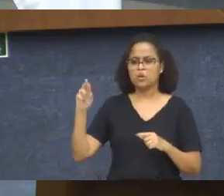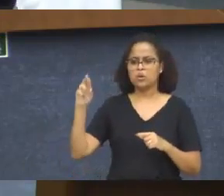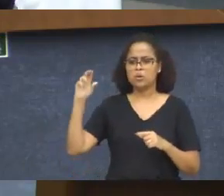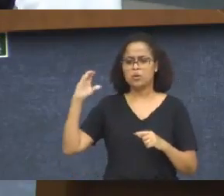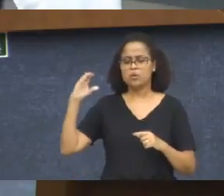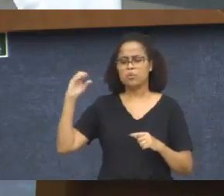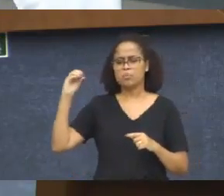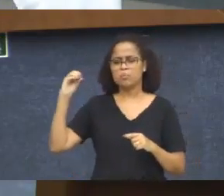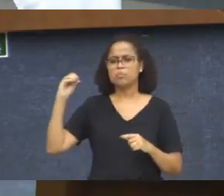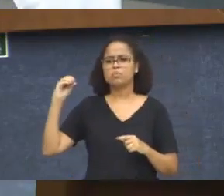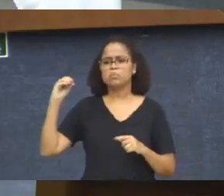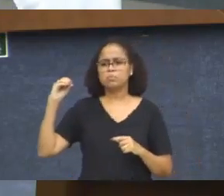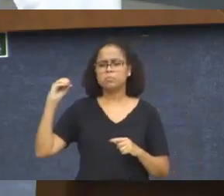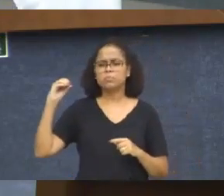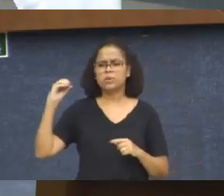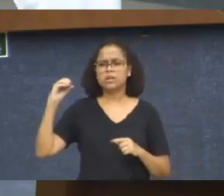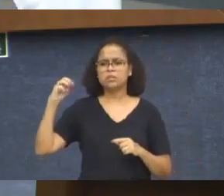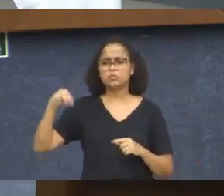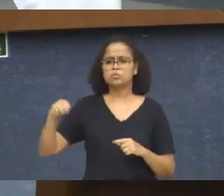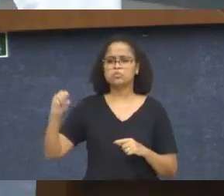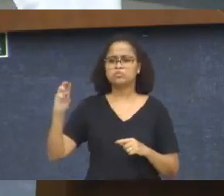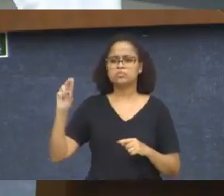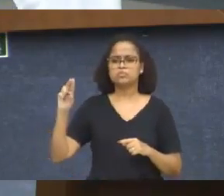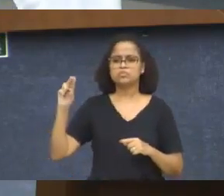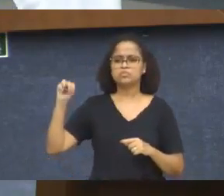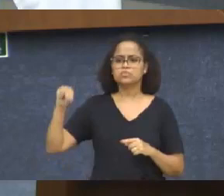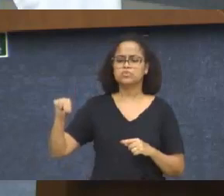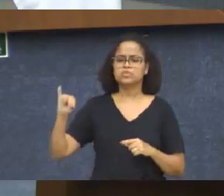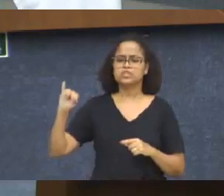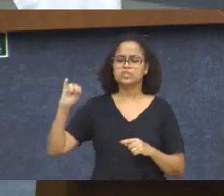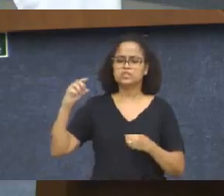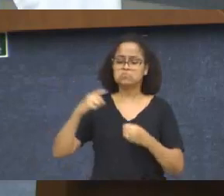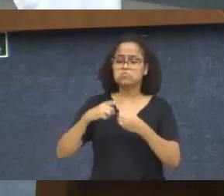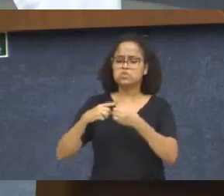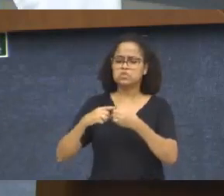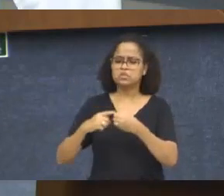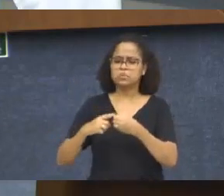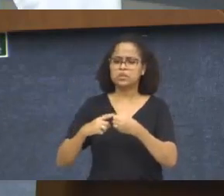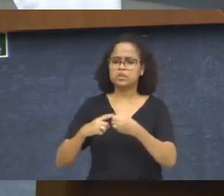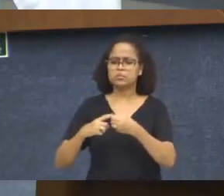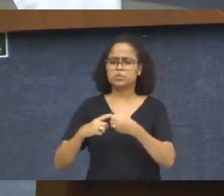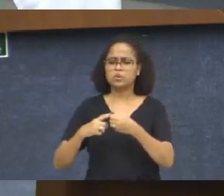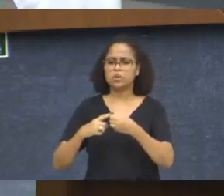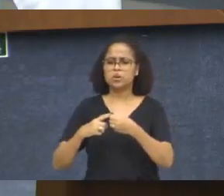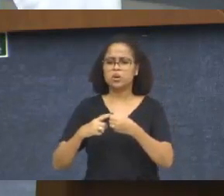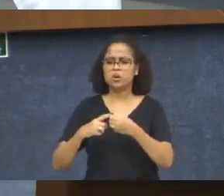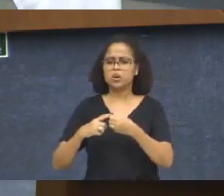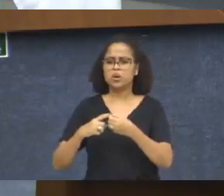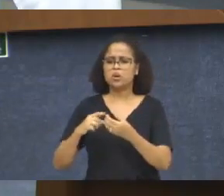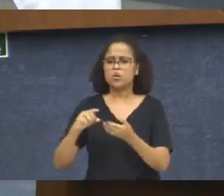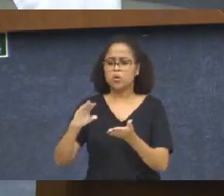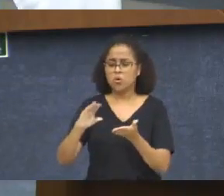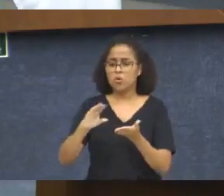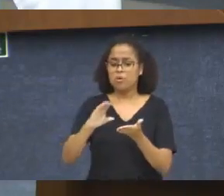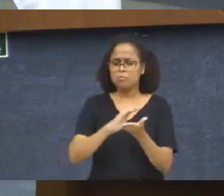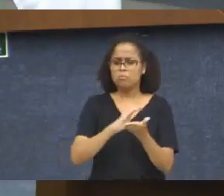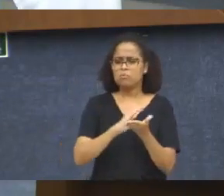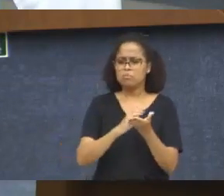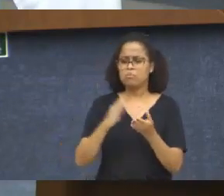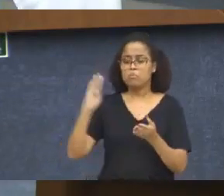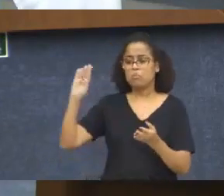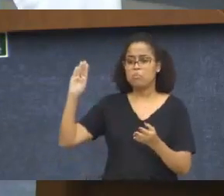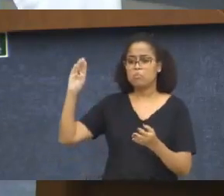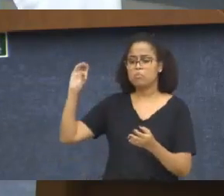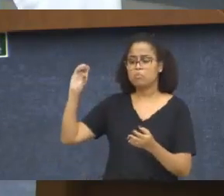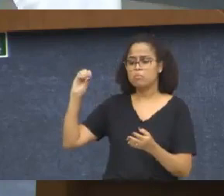nós trouxemos a lei federal para ser regulamentada em Belo Horizonte. Nós temos também o bônus tecnológico e bolsa de estímulo à inovação. Assim,